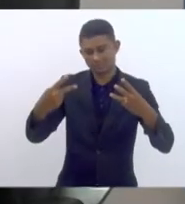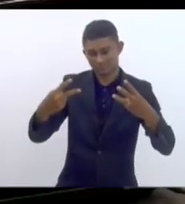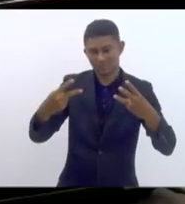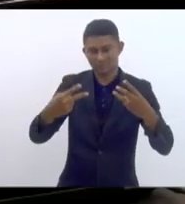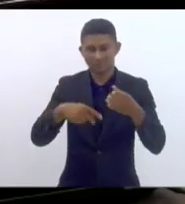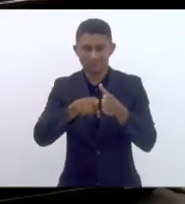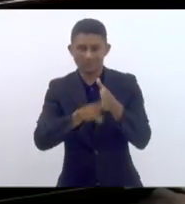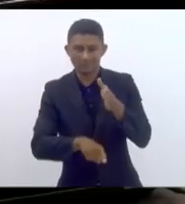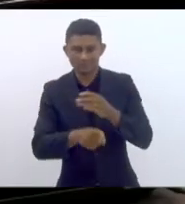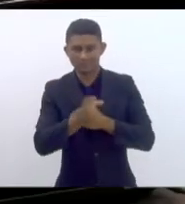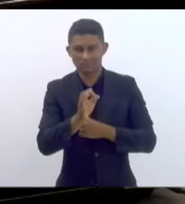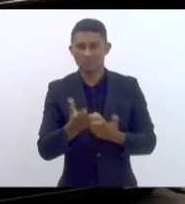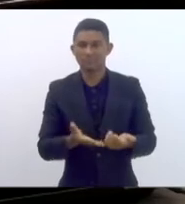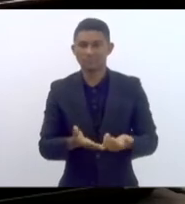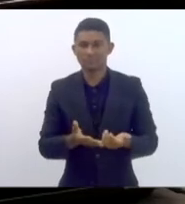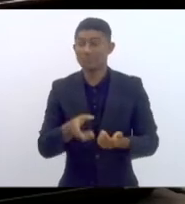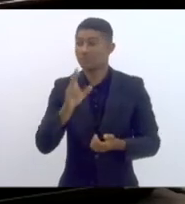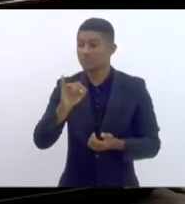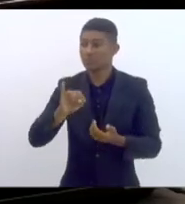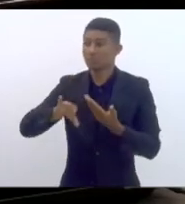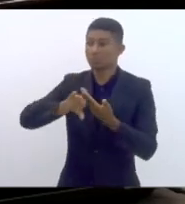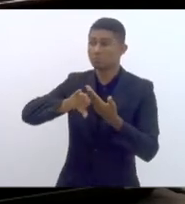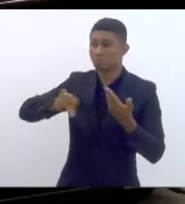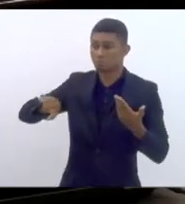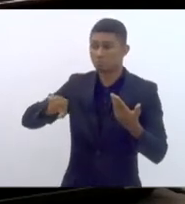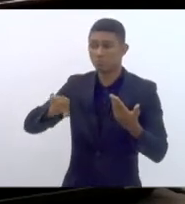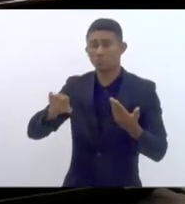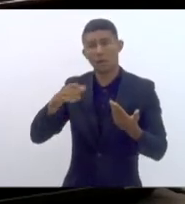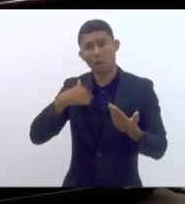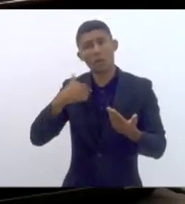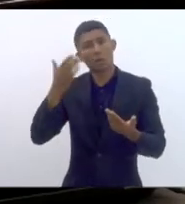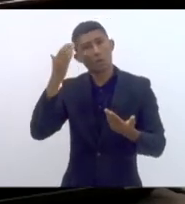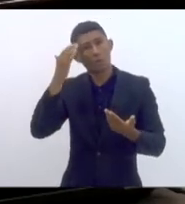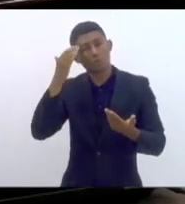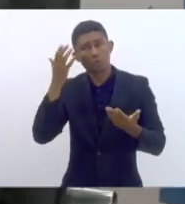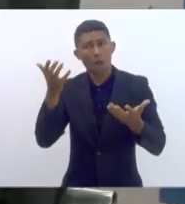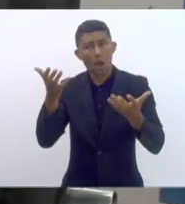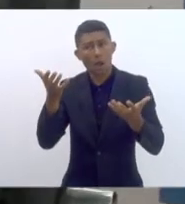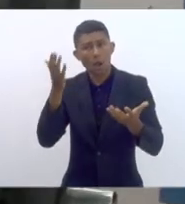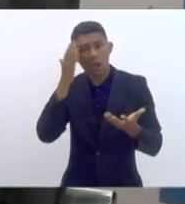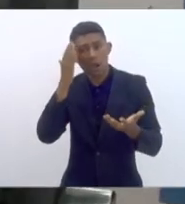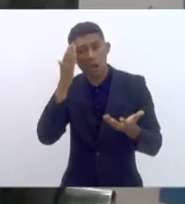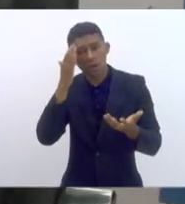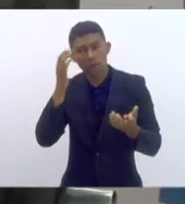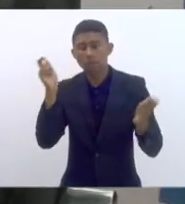Né? Se você mandar separado, eu quiser saber, eu somo. Entendeu?